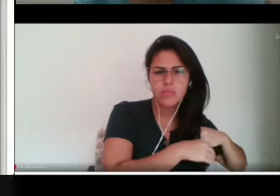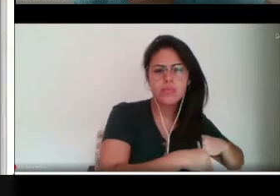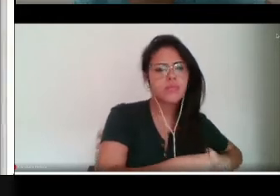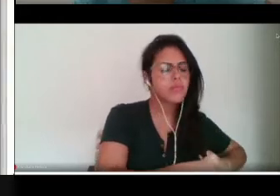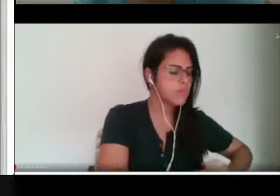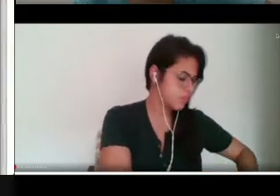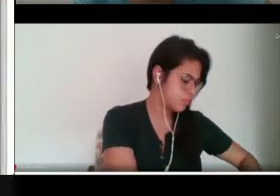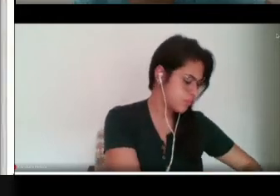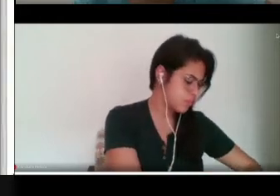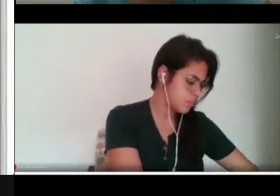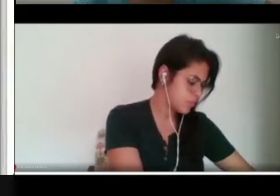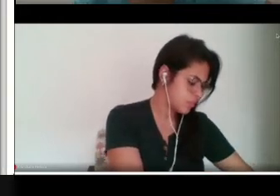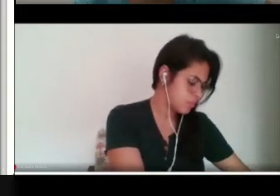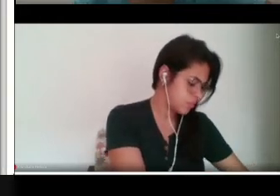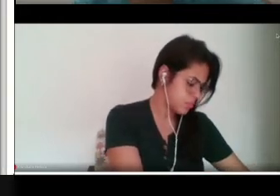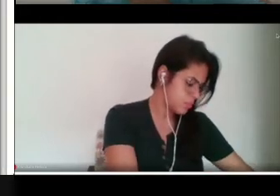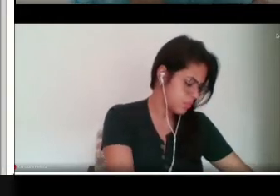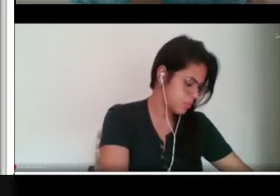Próximo é esse aqui.